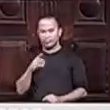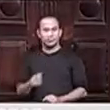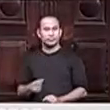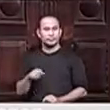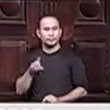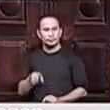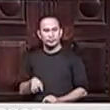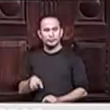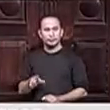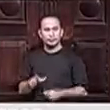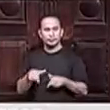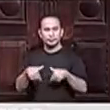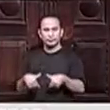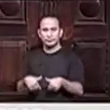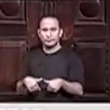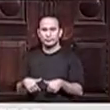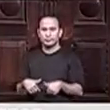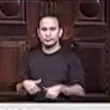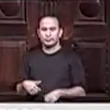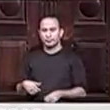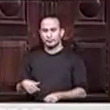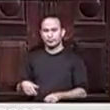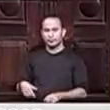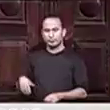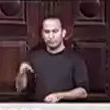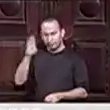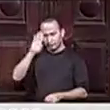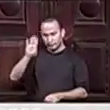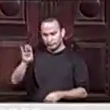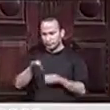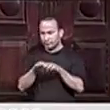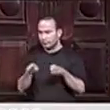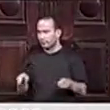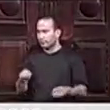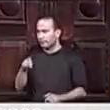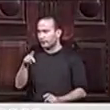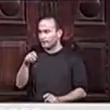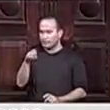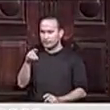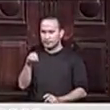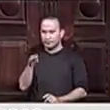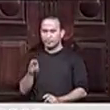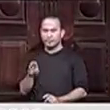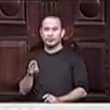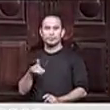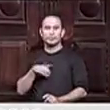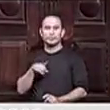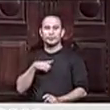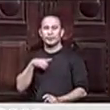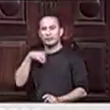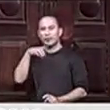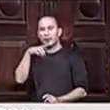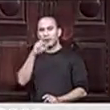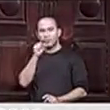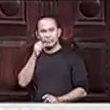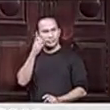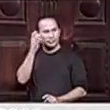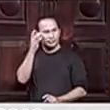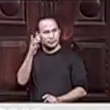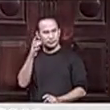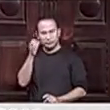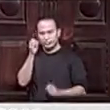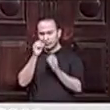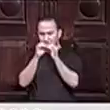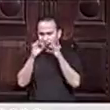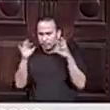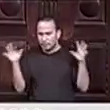país, o posicionamento unânime da bancada do PSDB na Assembleia Legislativa do Rio de Janeiro, que vem sendo absolutamente coerente